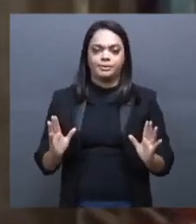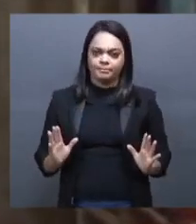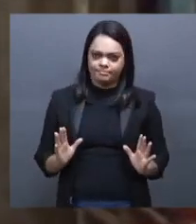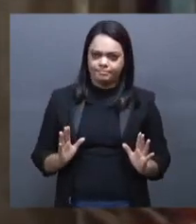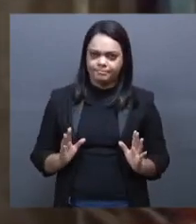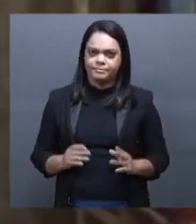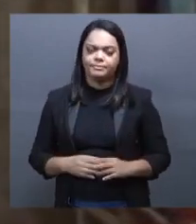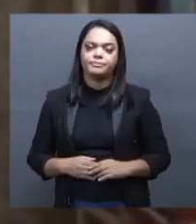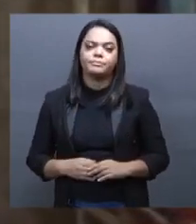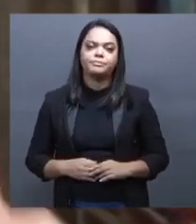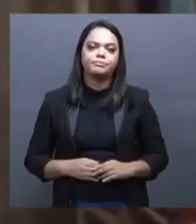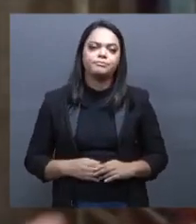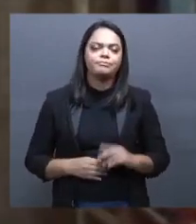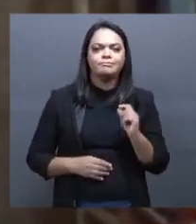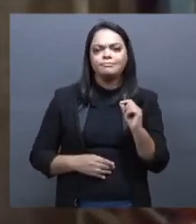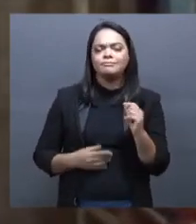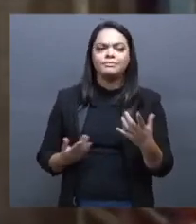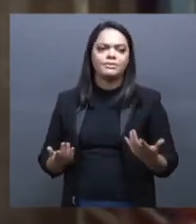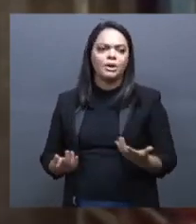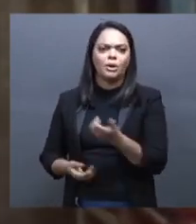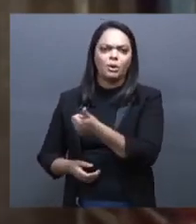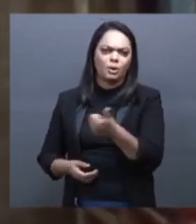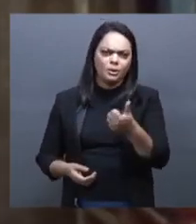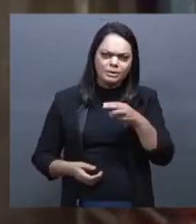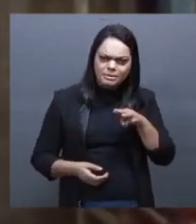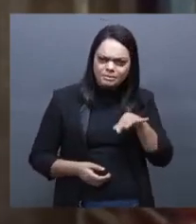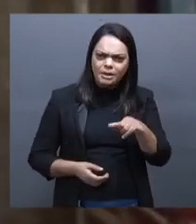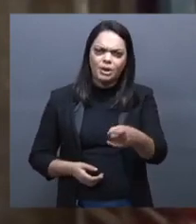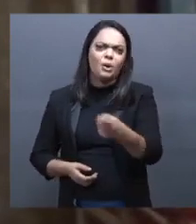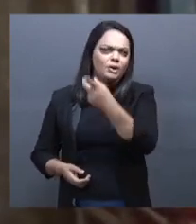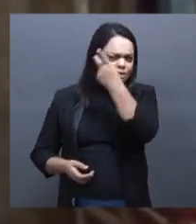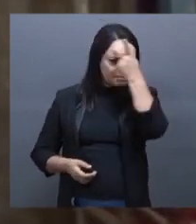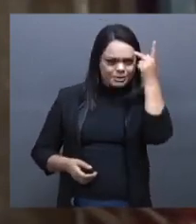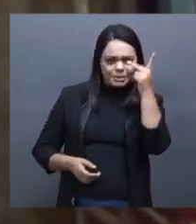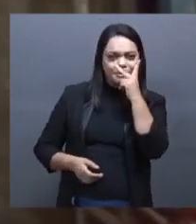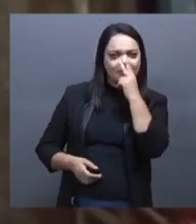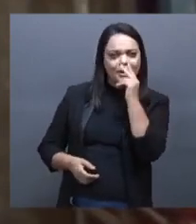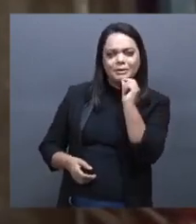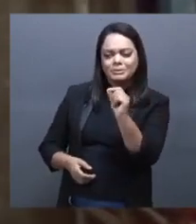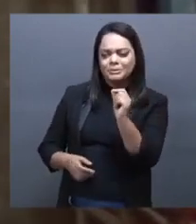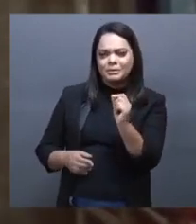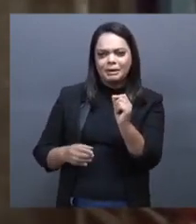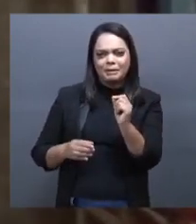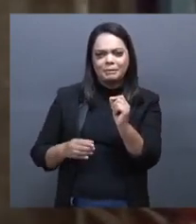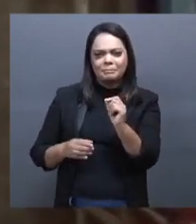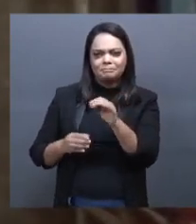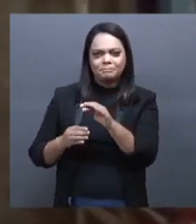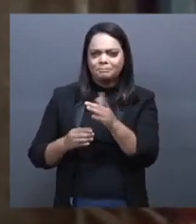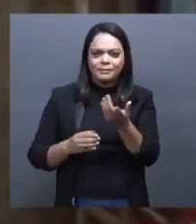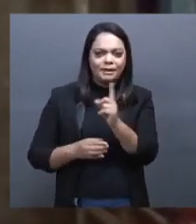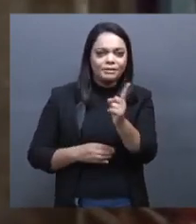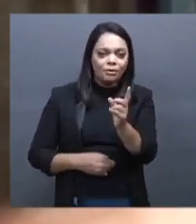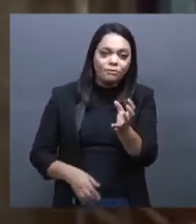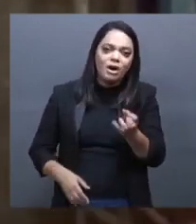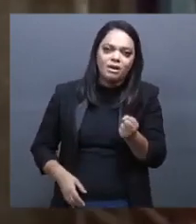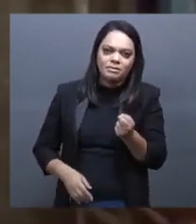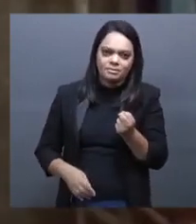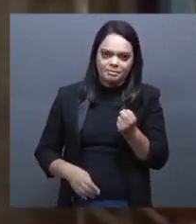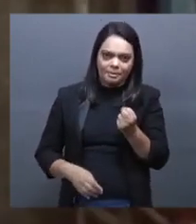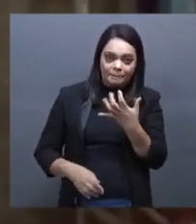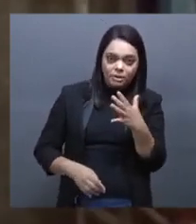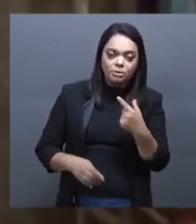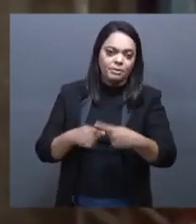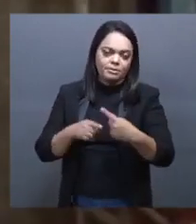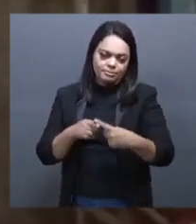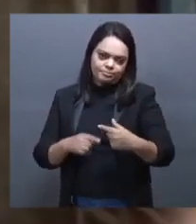baixo, tá? Excluir mais de 11 milhões de pessoas, tá? E aí eu digo por baixo porque 11